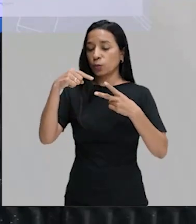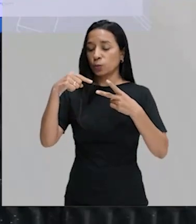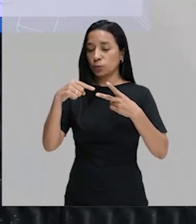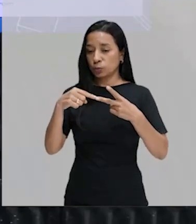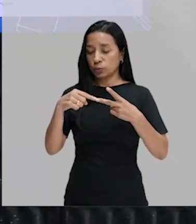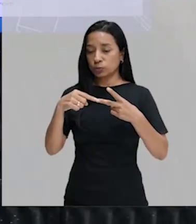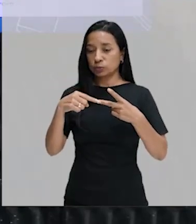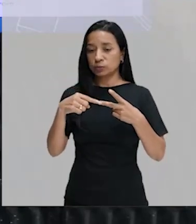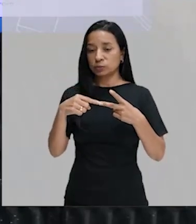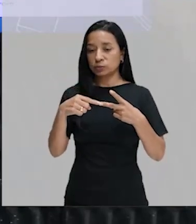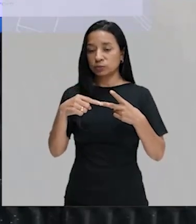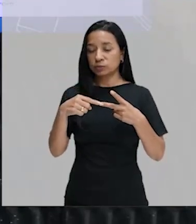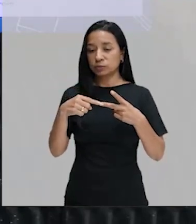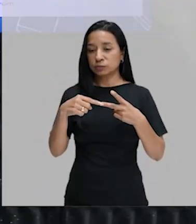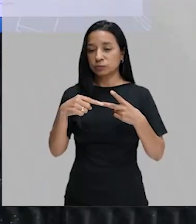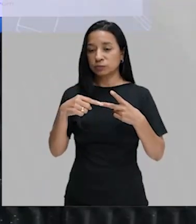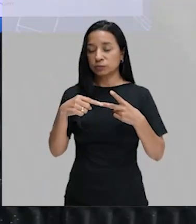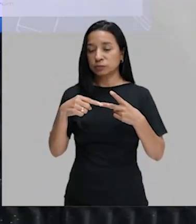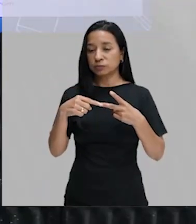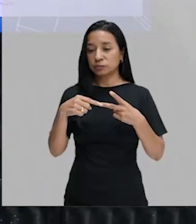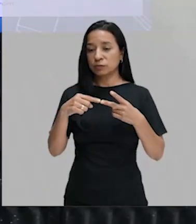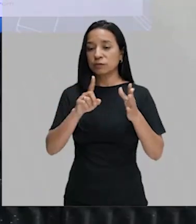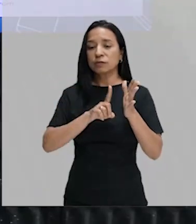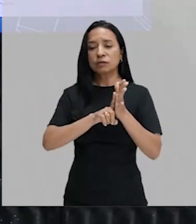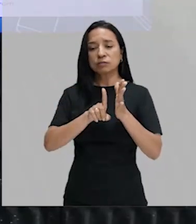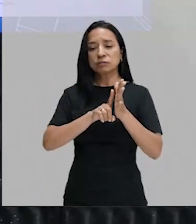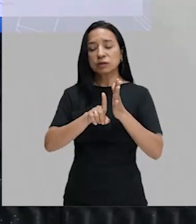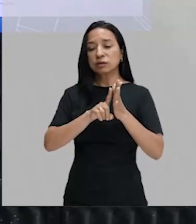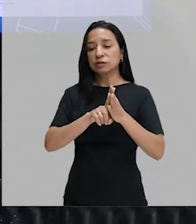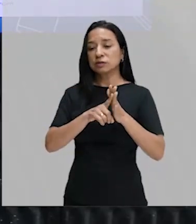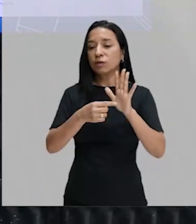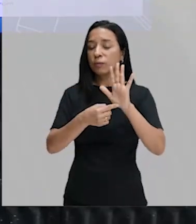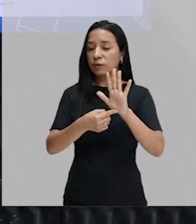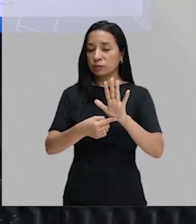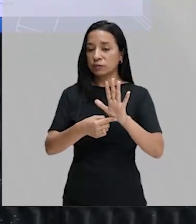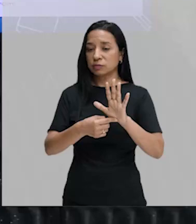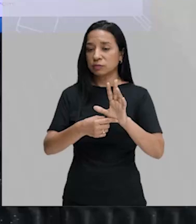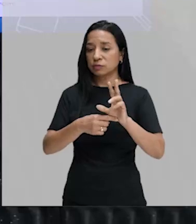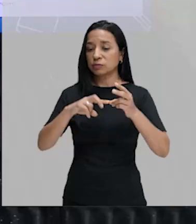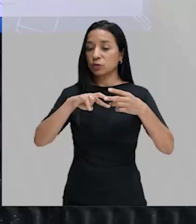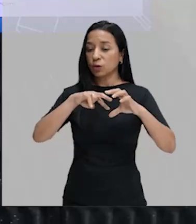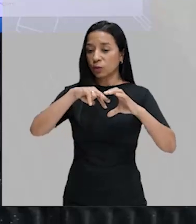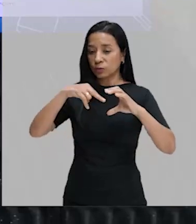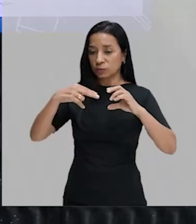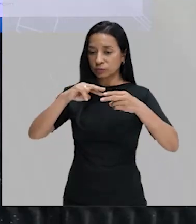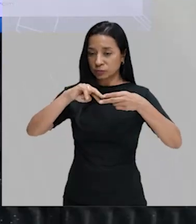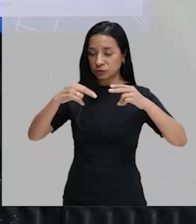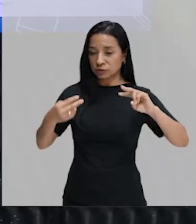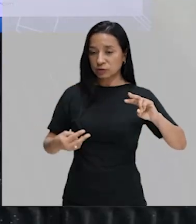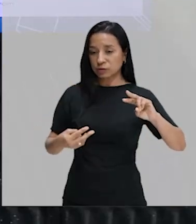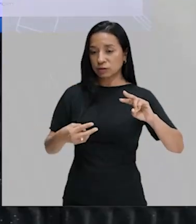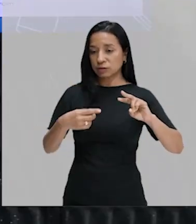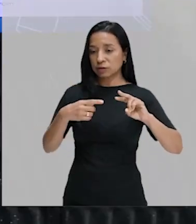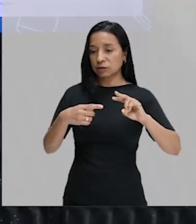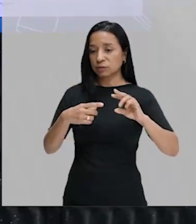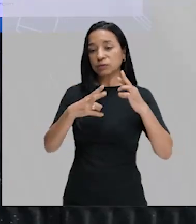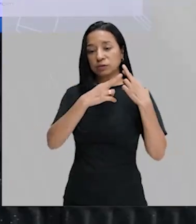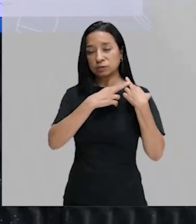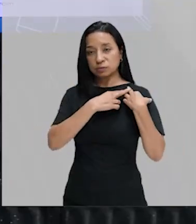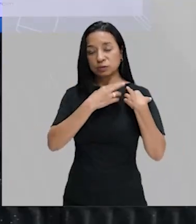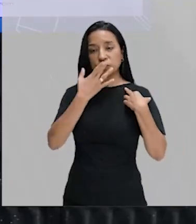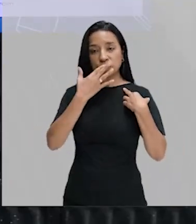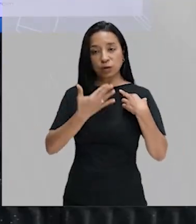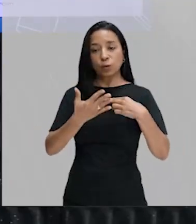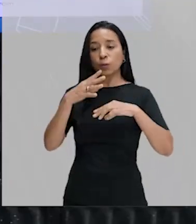aqui. Veja que na questão ele falou que os alelos responsáveis pela cor da plumagem estão ligados